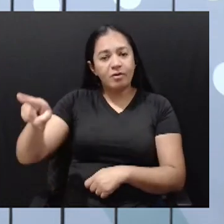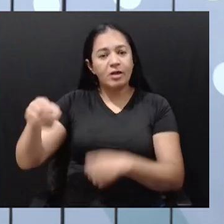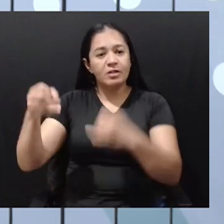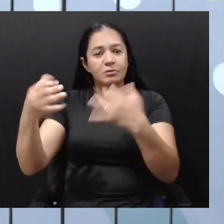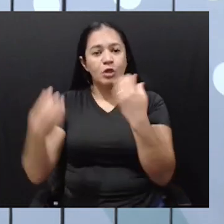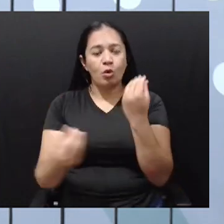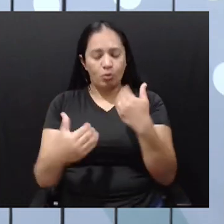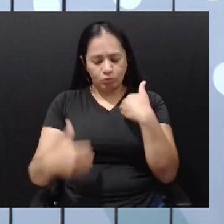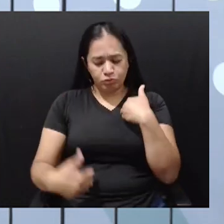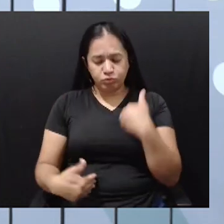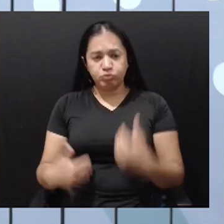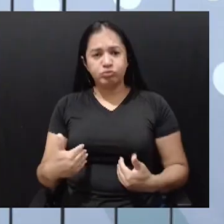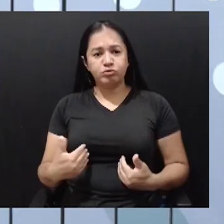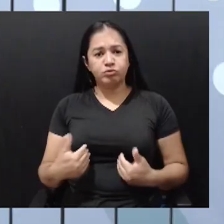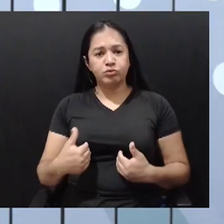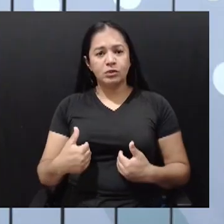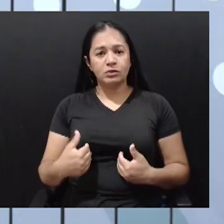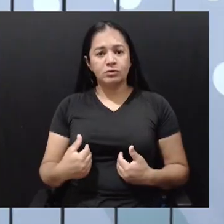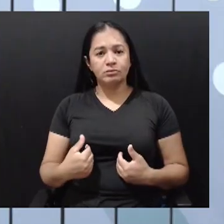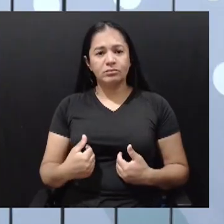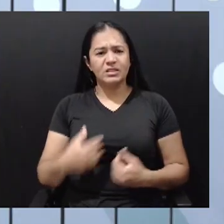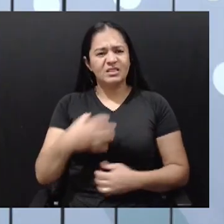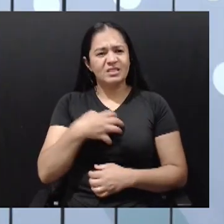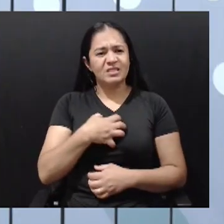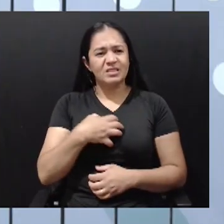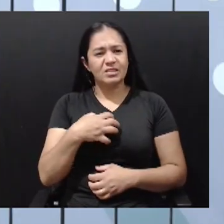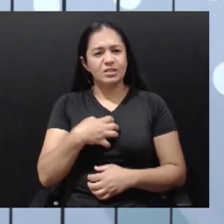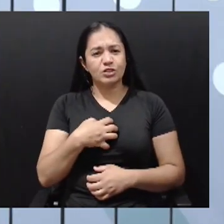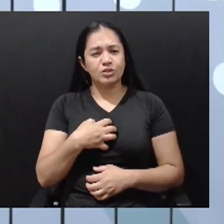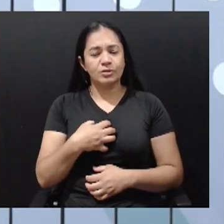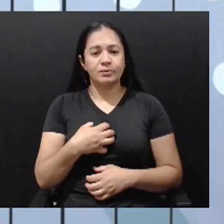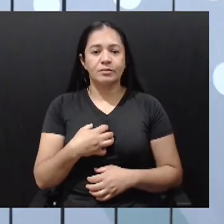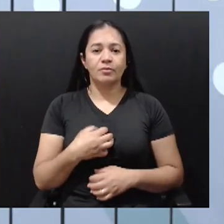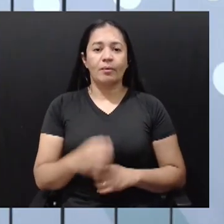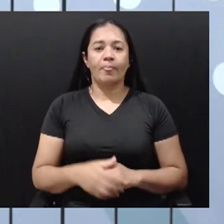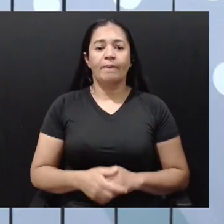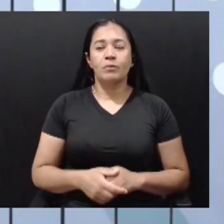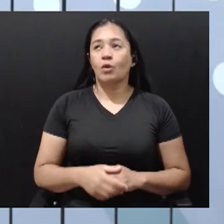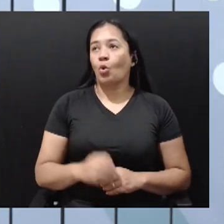organismo está sentindo, né, aquele dispositivo, algo